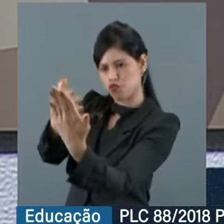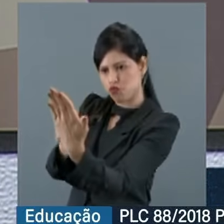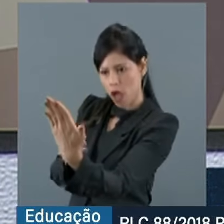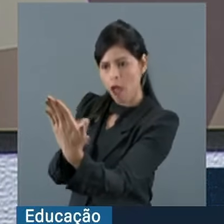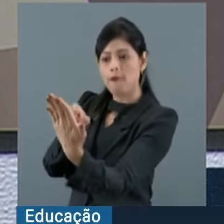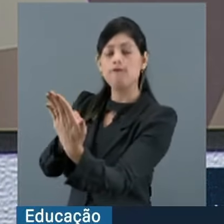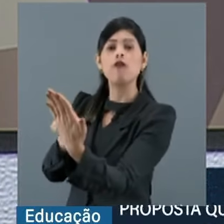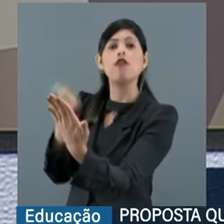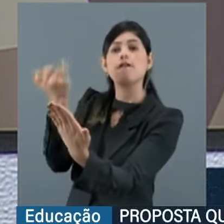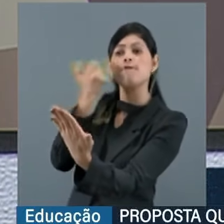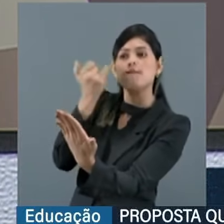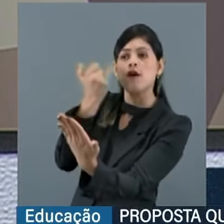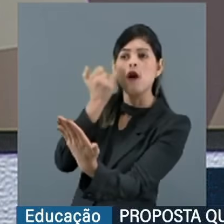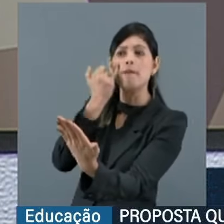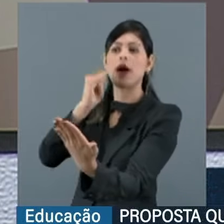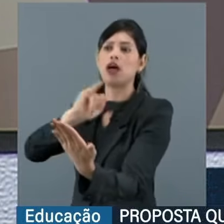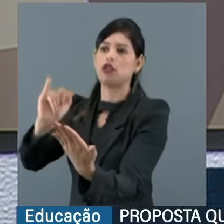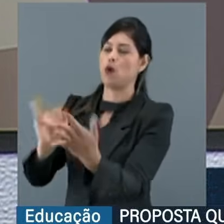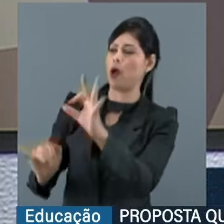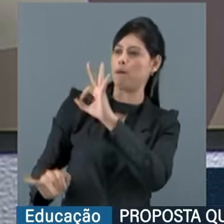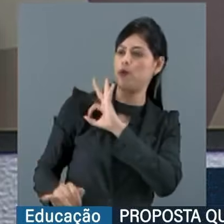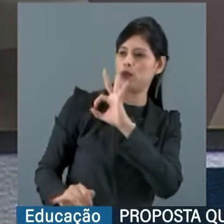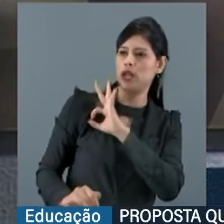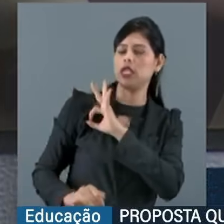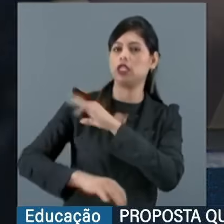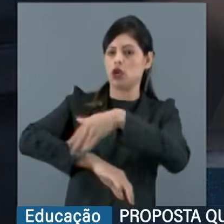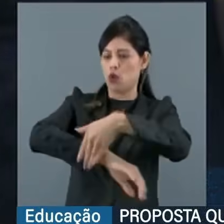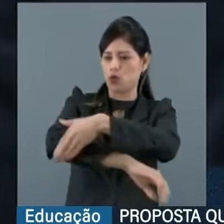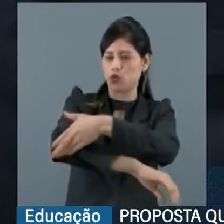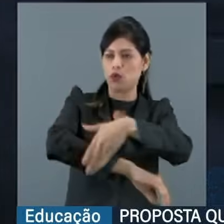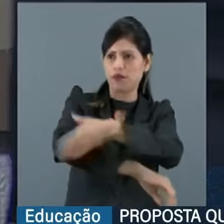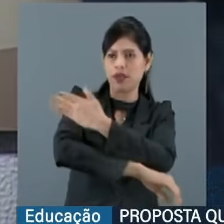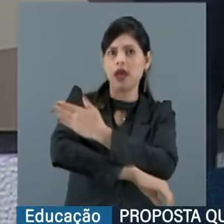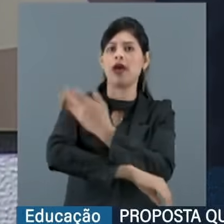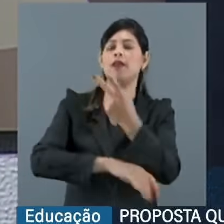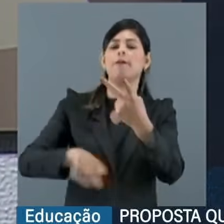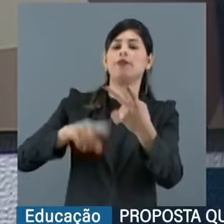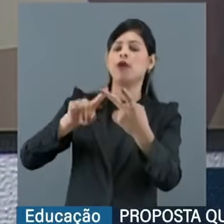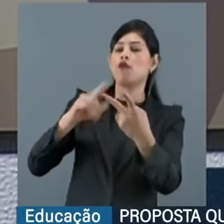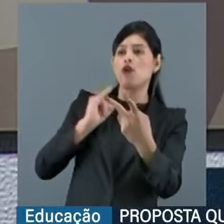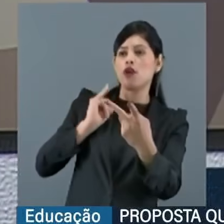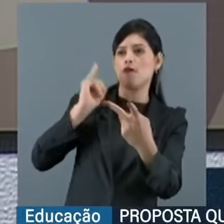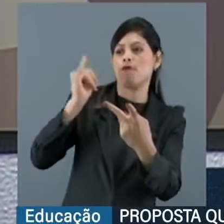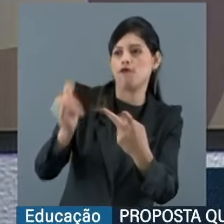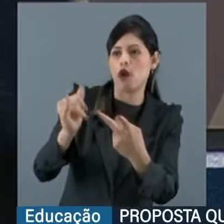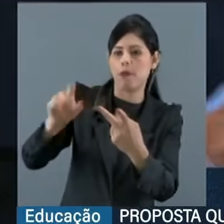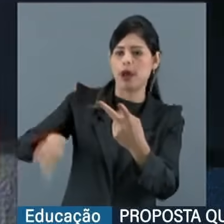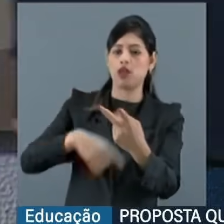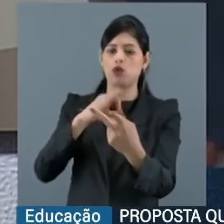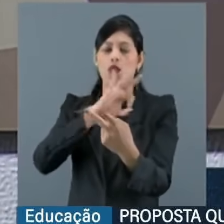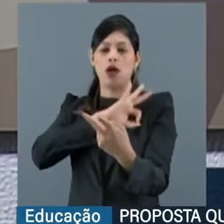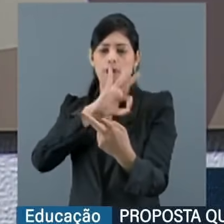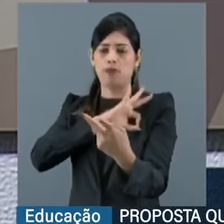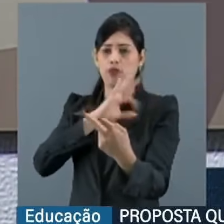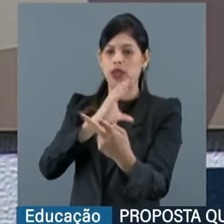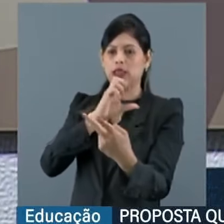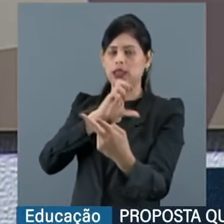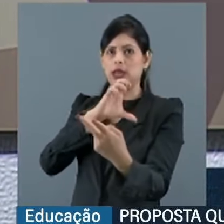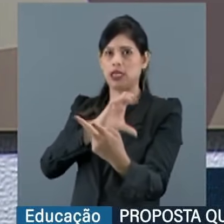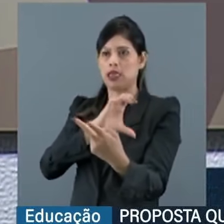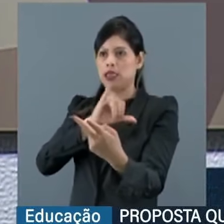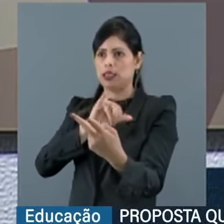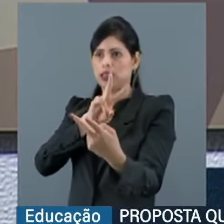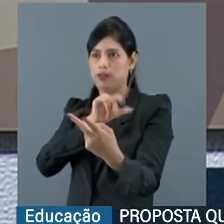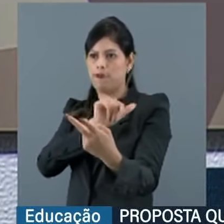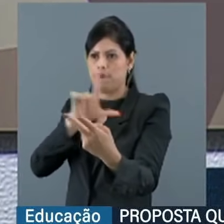Polícia Rodoviária Federal, foi comunicada a Polícia Federal, foi comunicada a Polícia Civil do Rio de Janeiro,